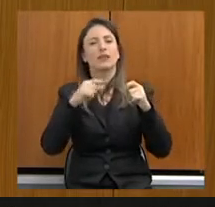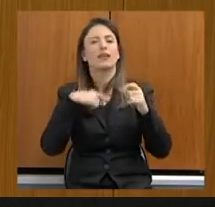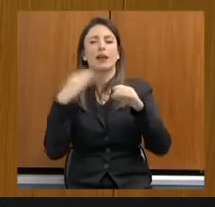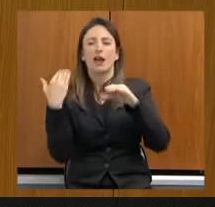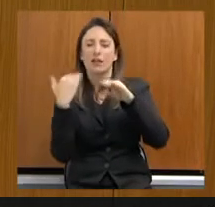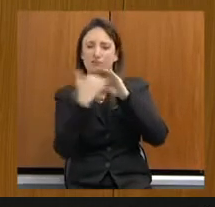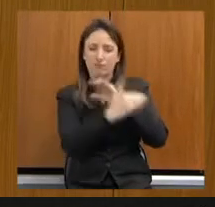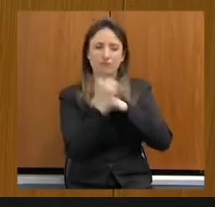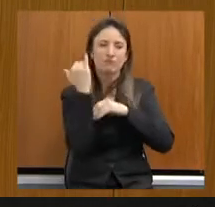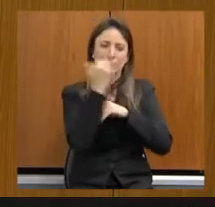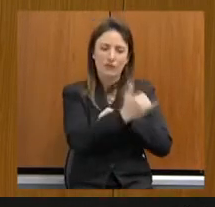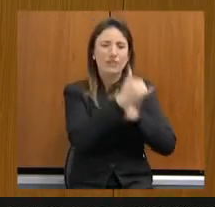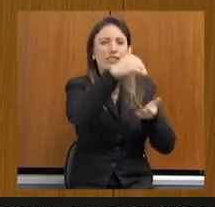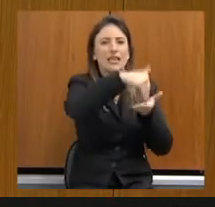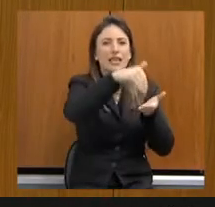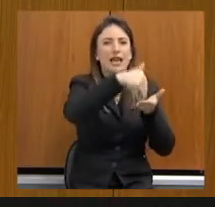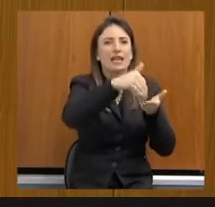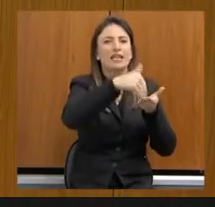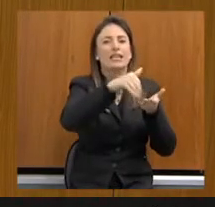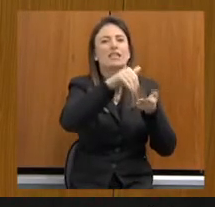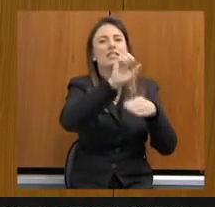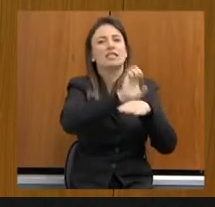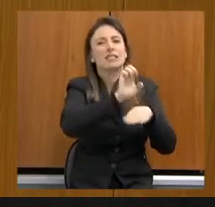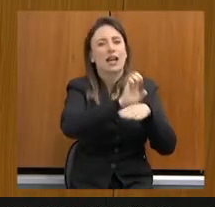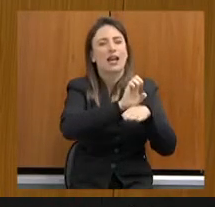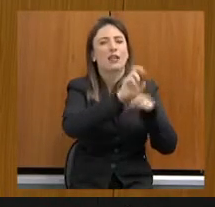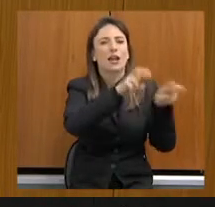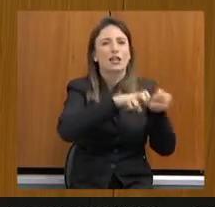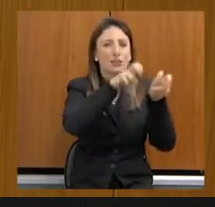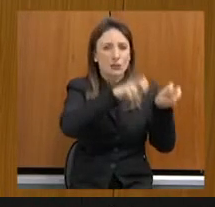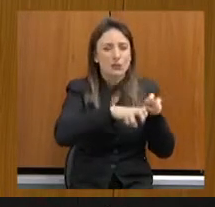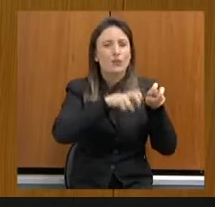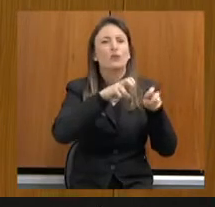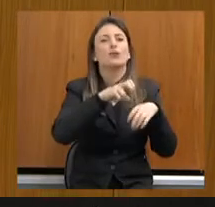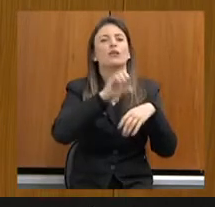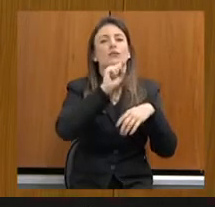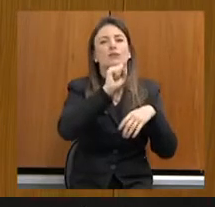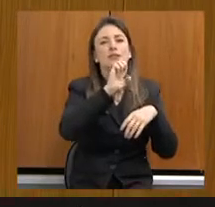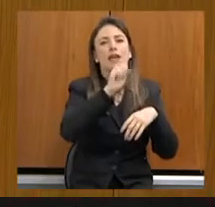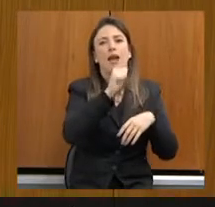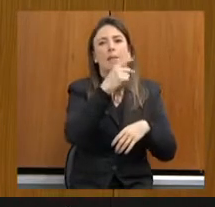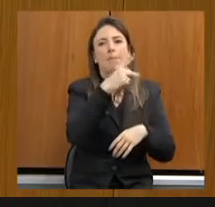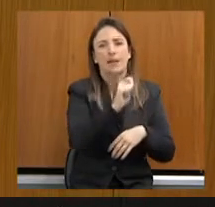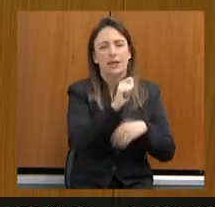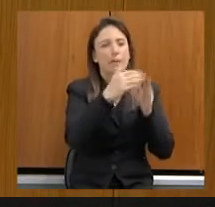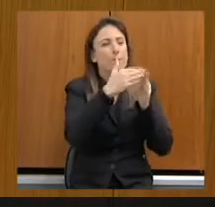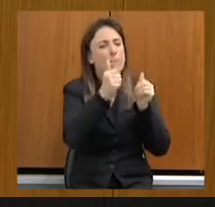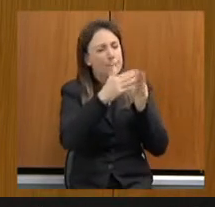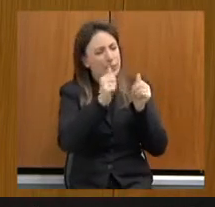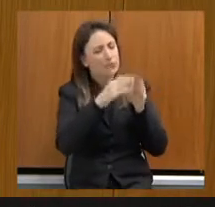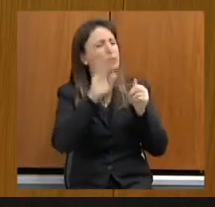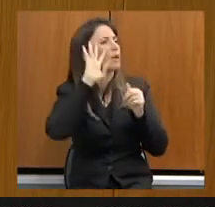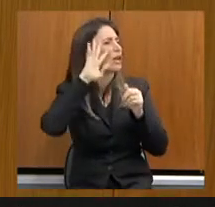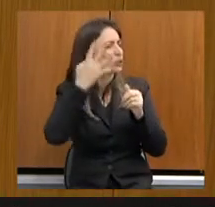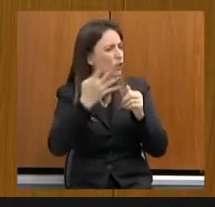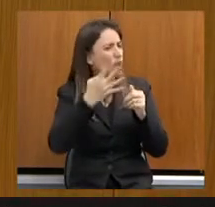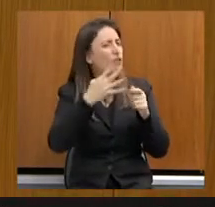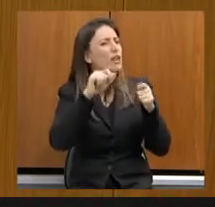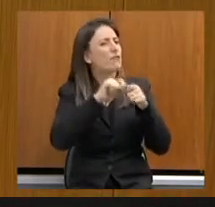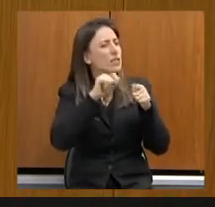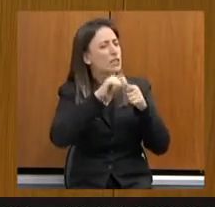de estado da agricultura pecuária e Abastecimento seapa pedido de providências Para que sejam